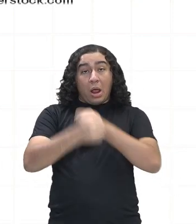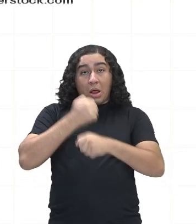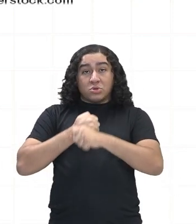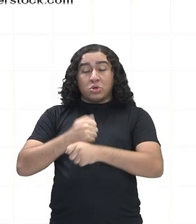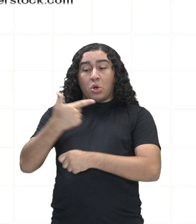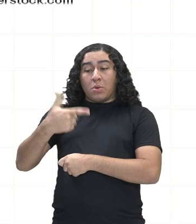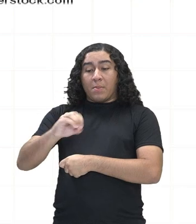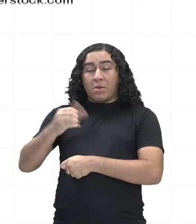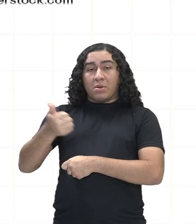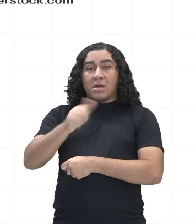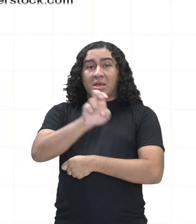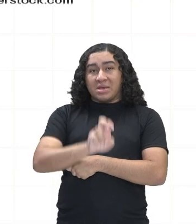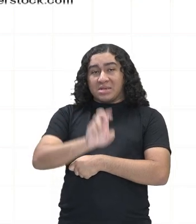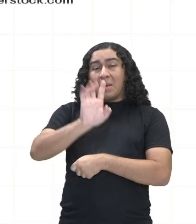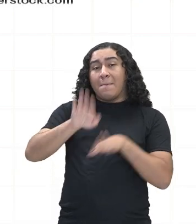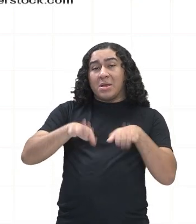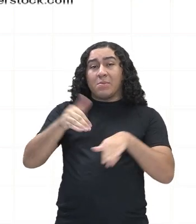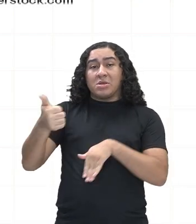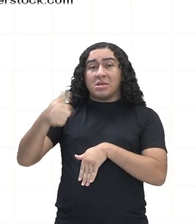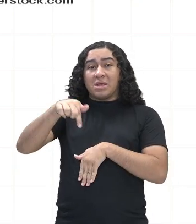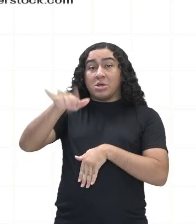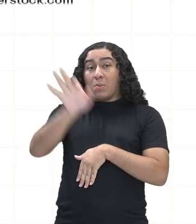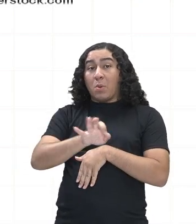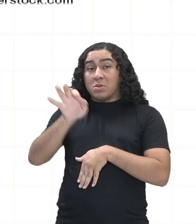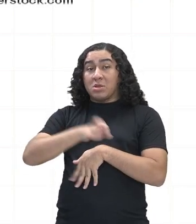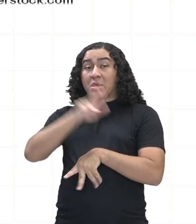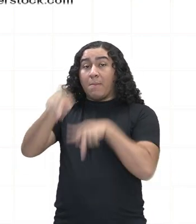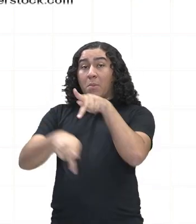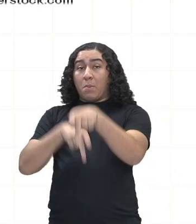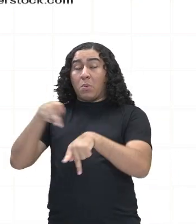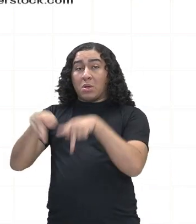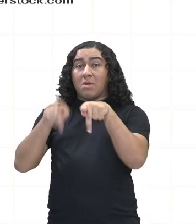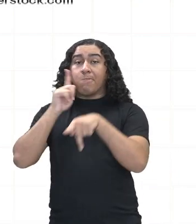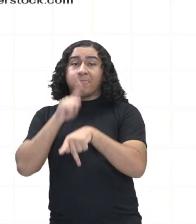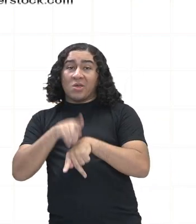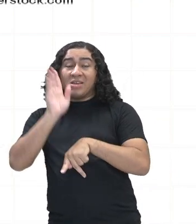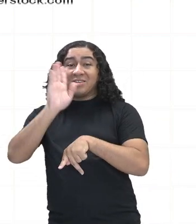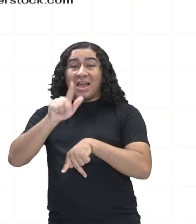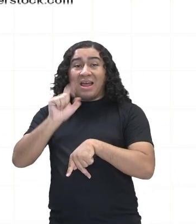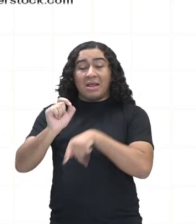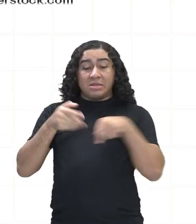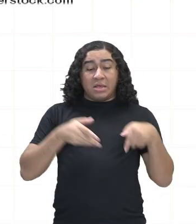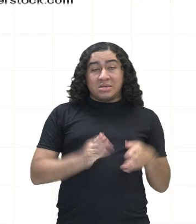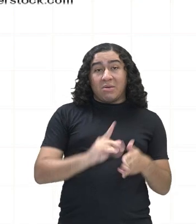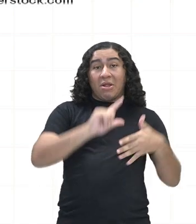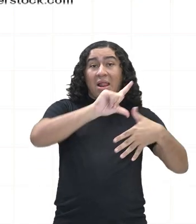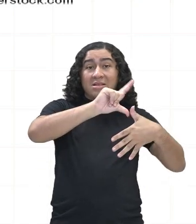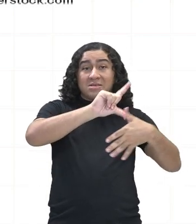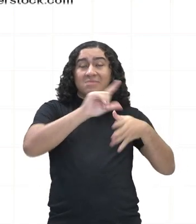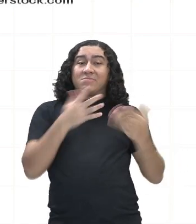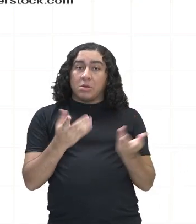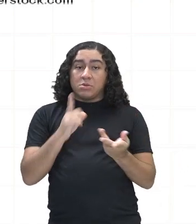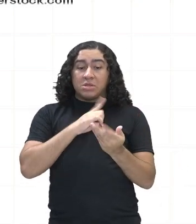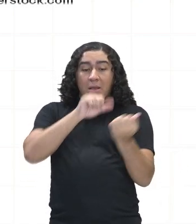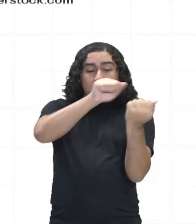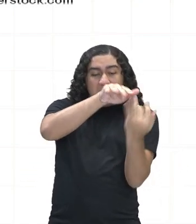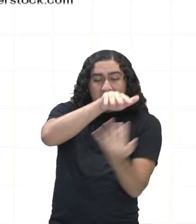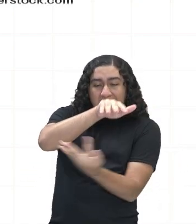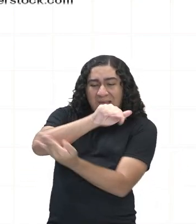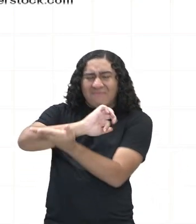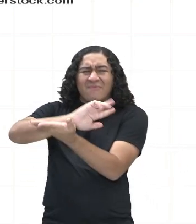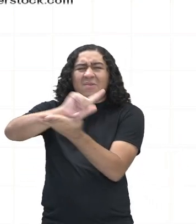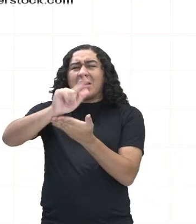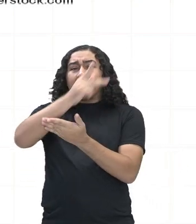de 17% da população dos Estados Unidos já era latina. Então a gente tem aí um fluxo muito grande de